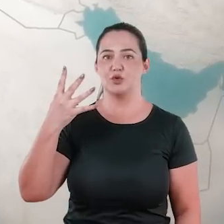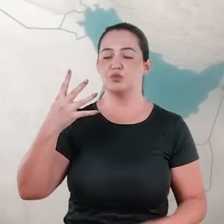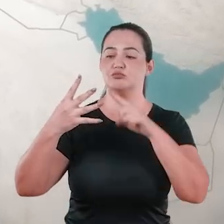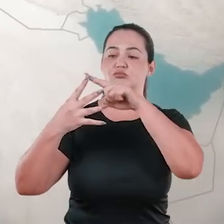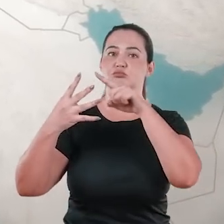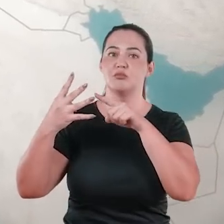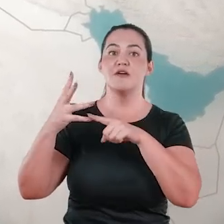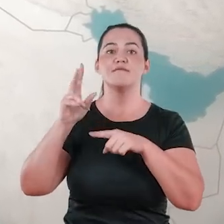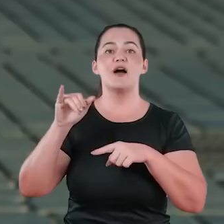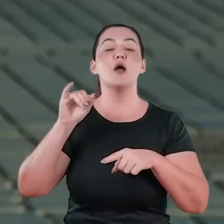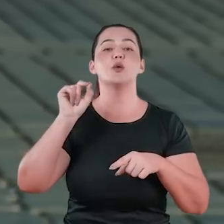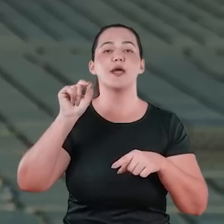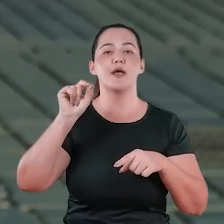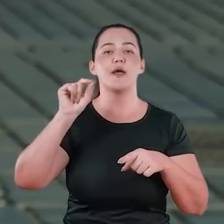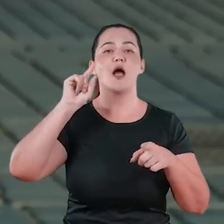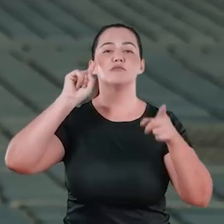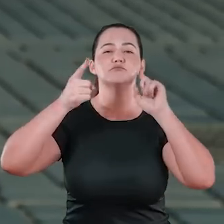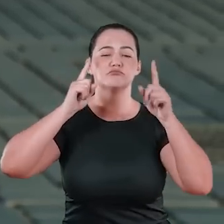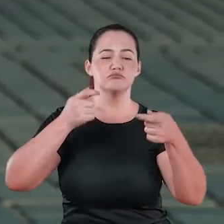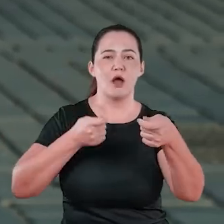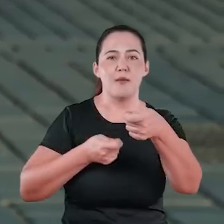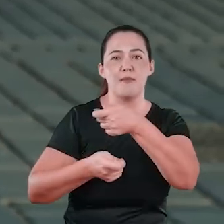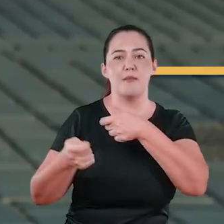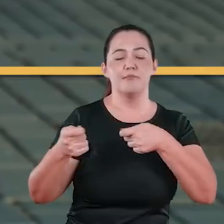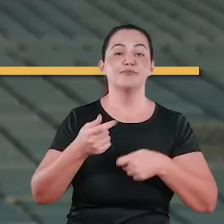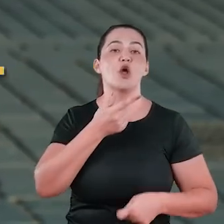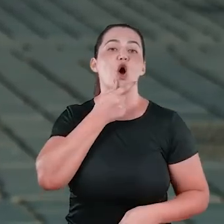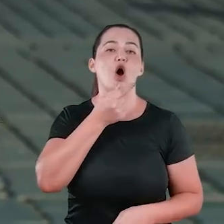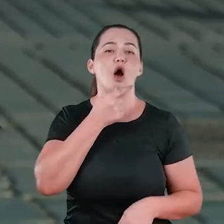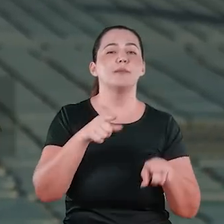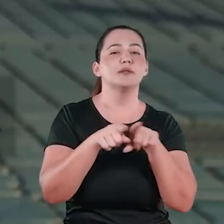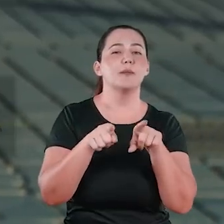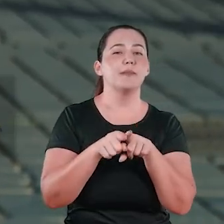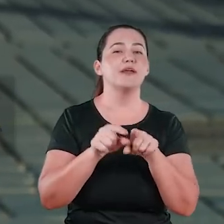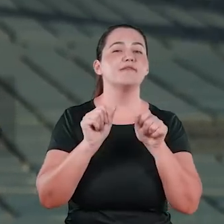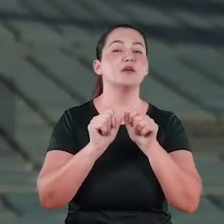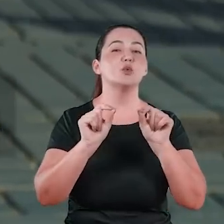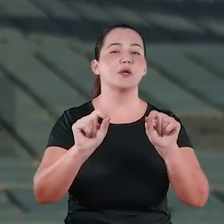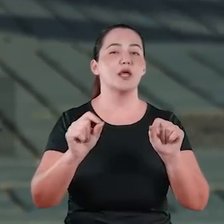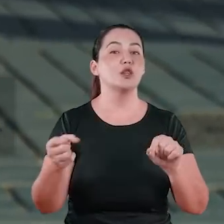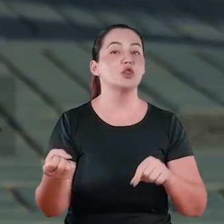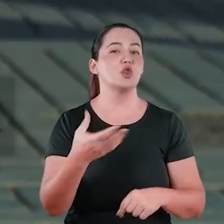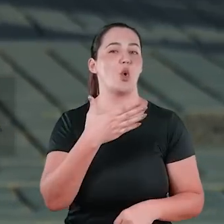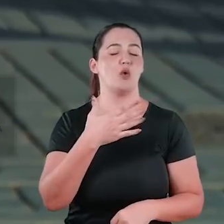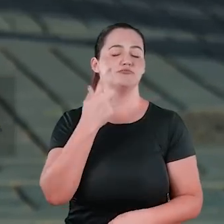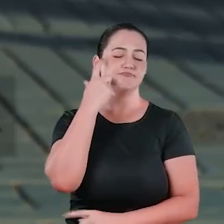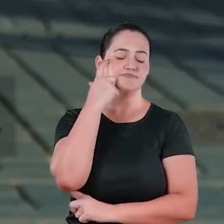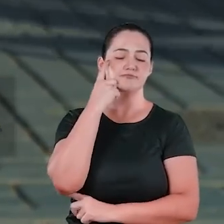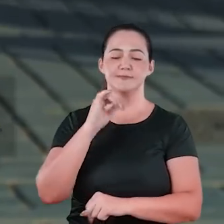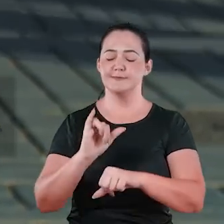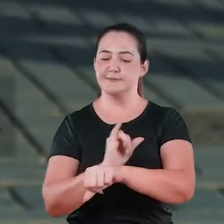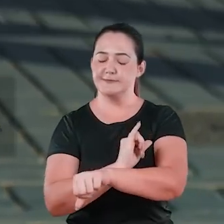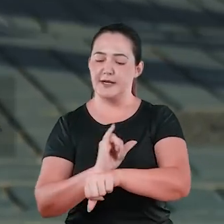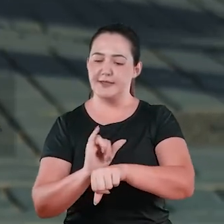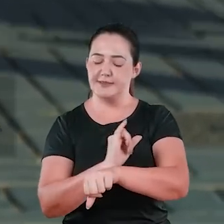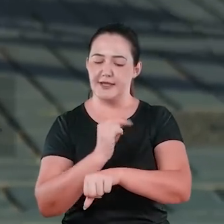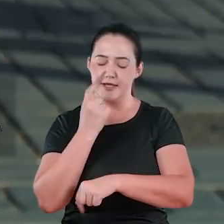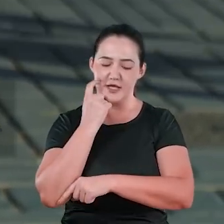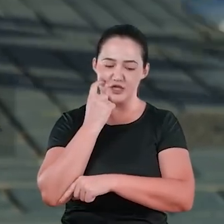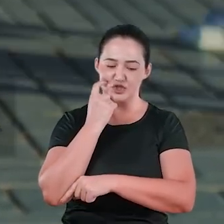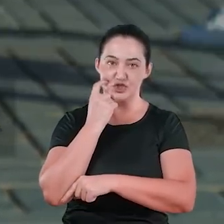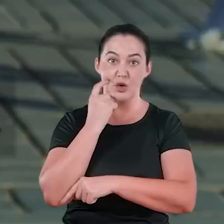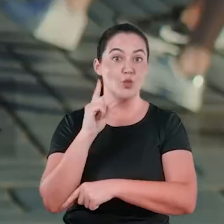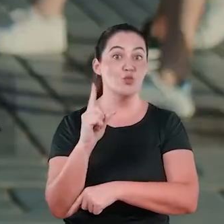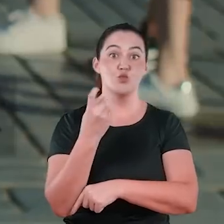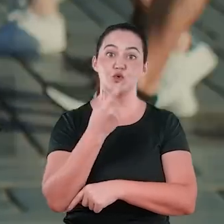administradores de todo o império. Além disso, Diocleciano fez algo inovador. Aliás, ele foi o único que tomou essa atitude em toda a